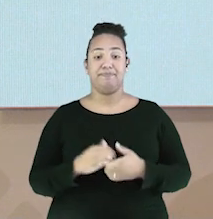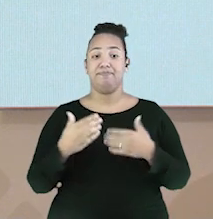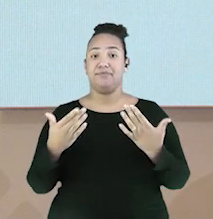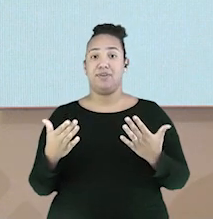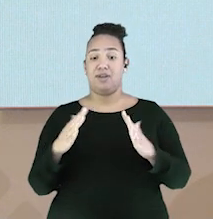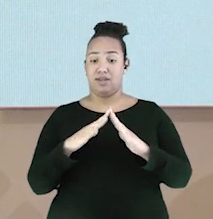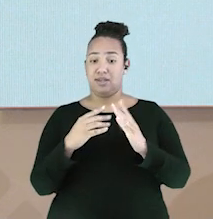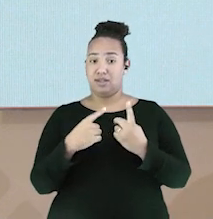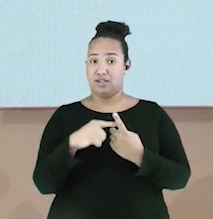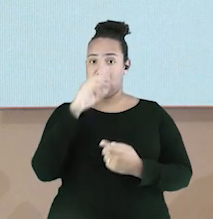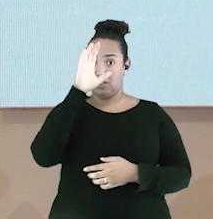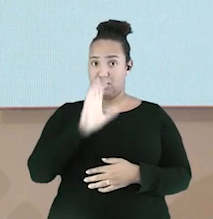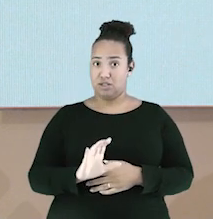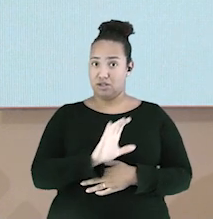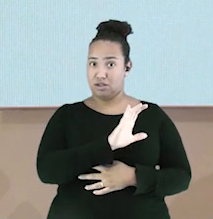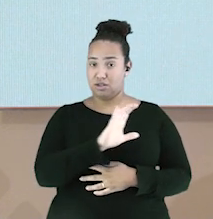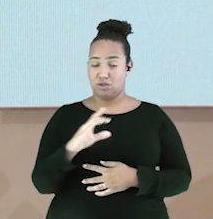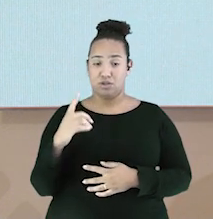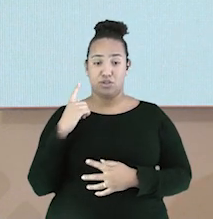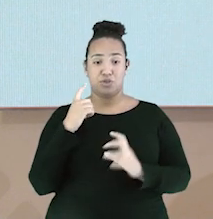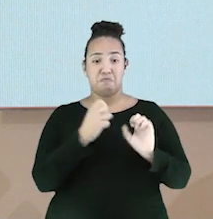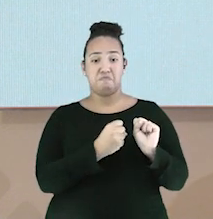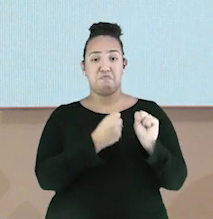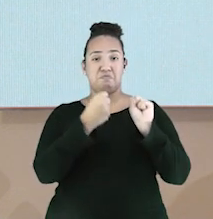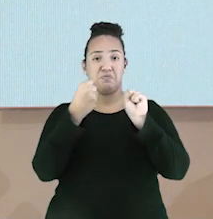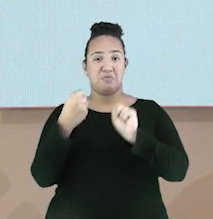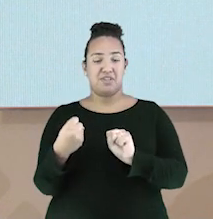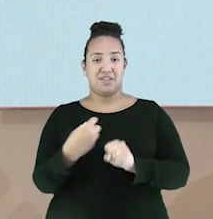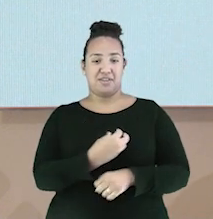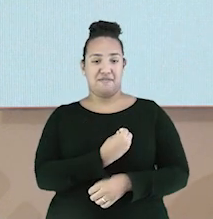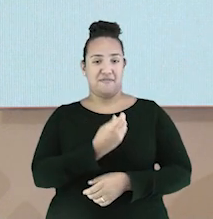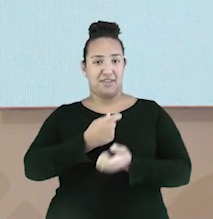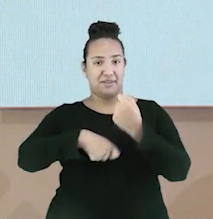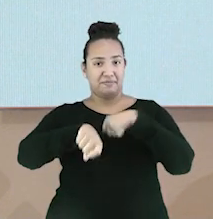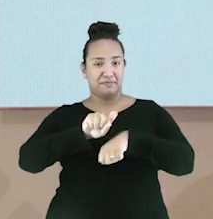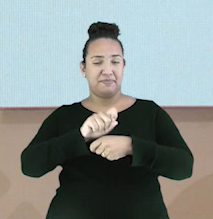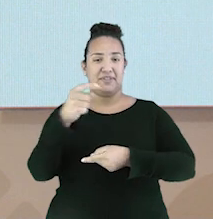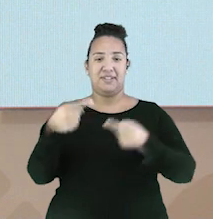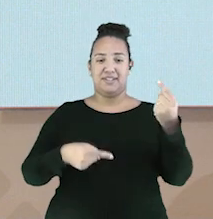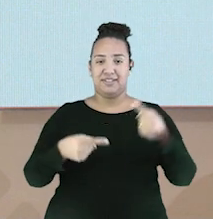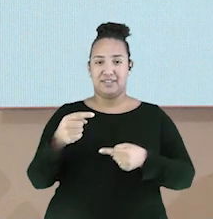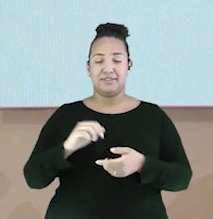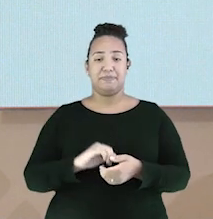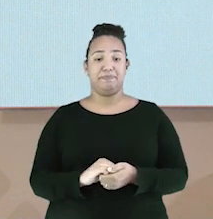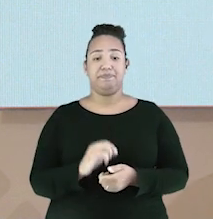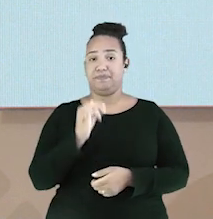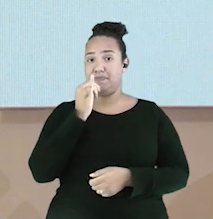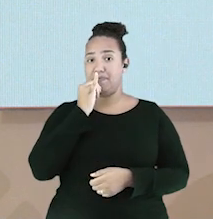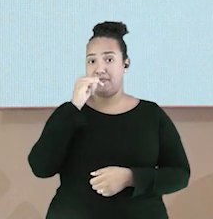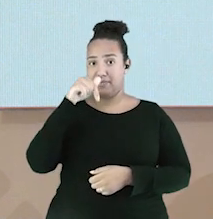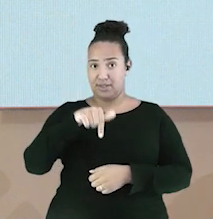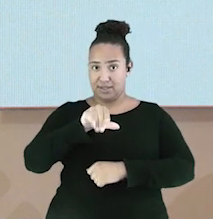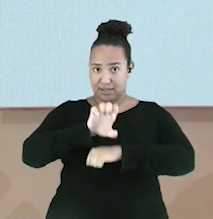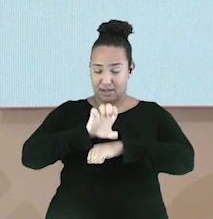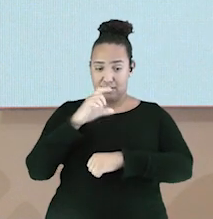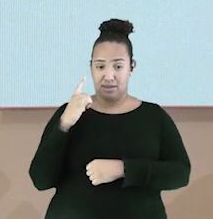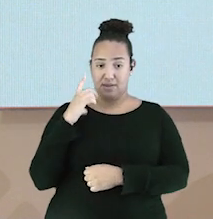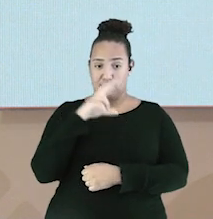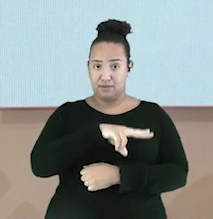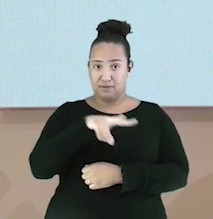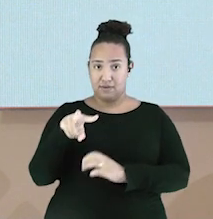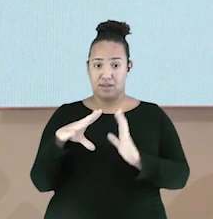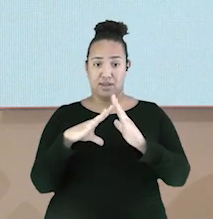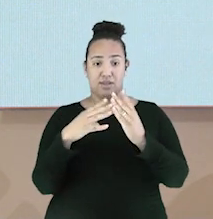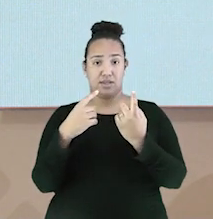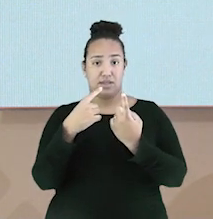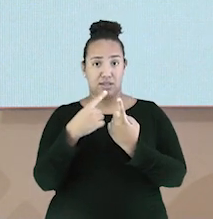o monopólio da vida política e religiosa europeia. Em nosso estado, por exemplo, temos em Vila Velha a Igreja